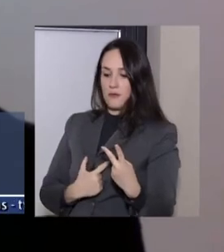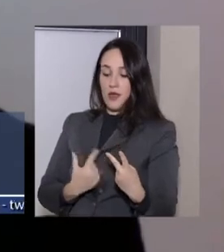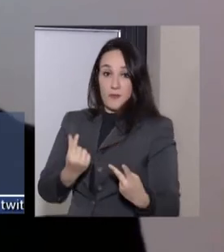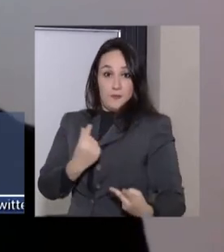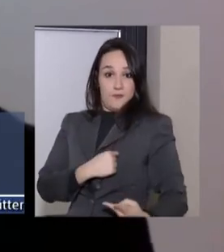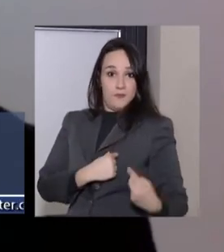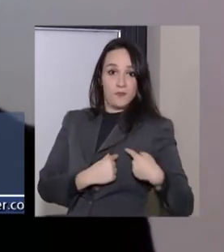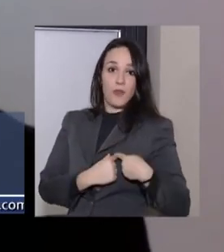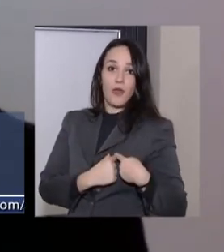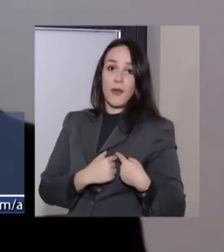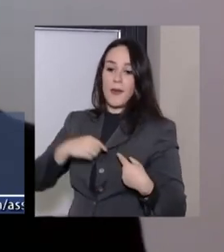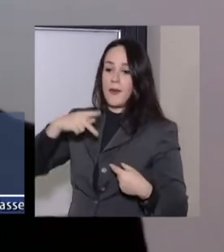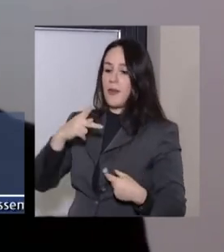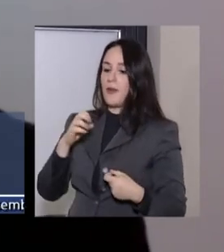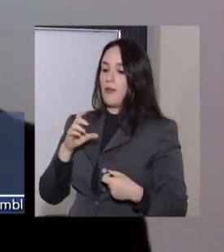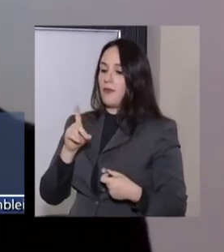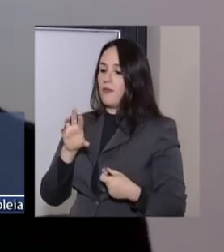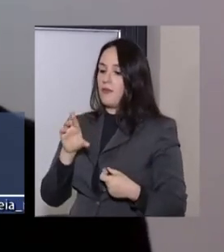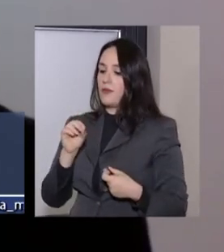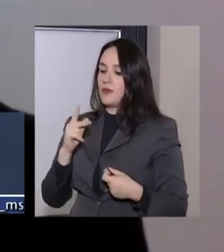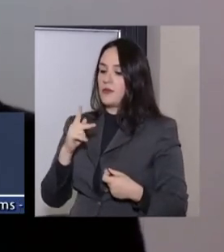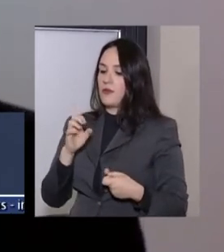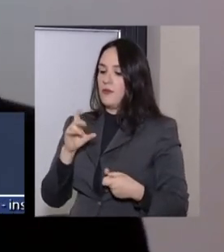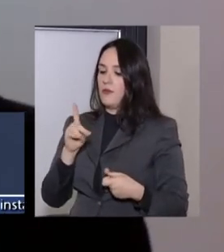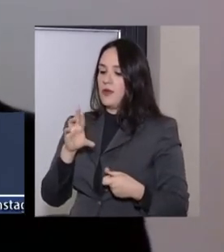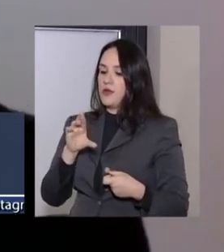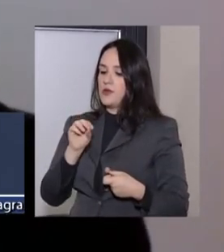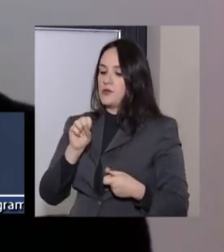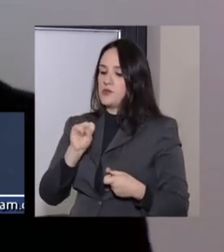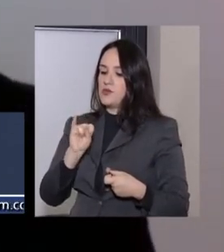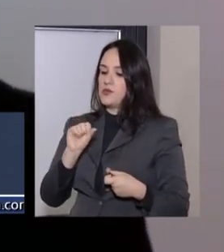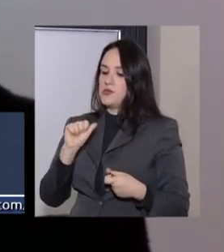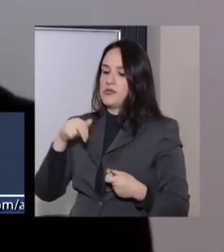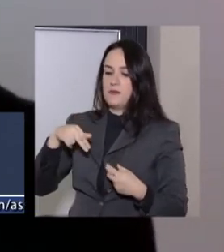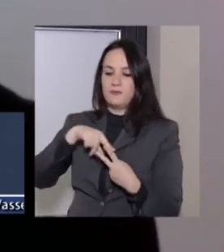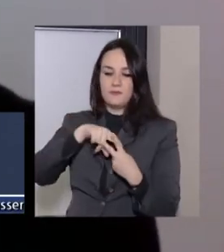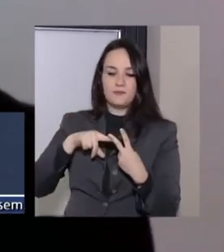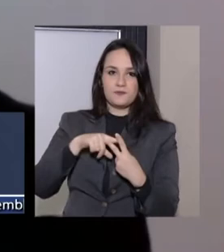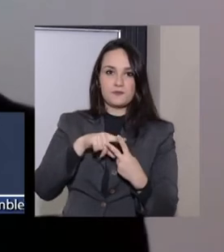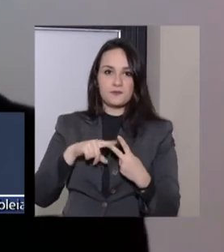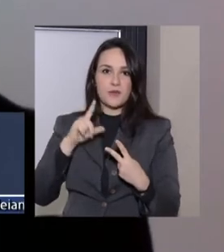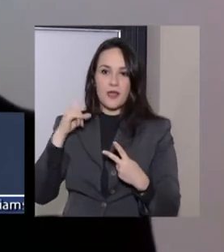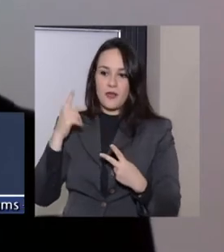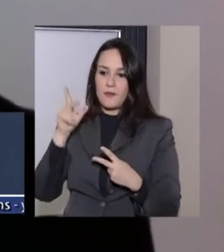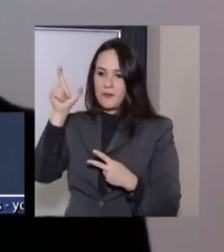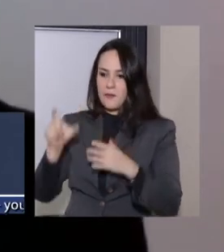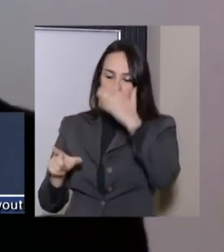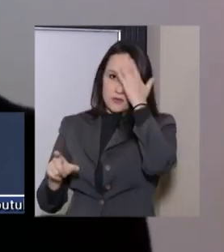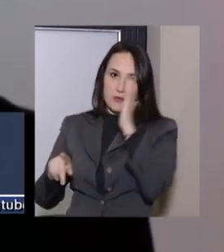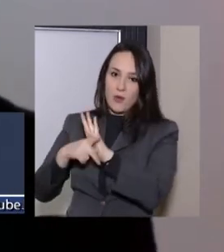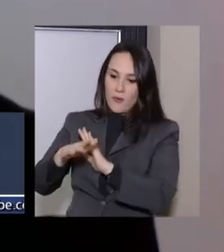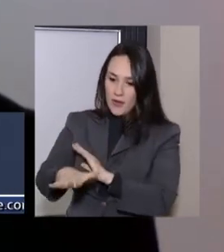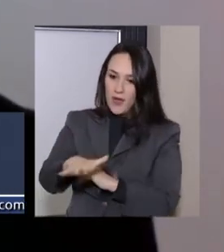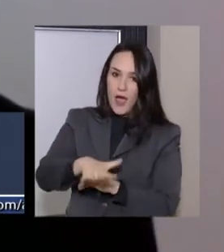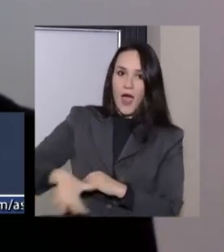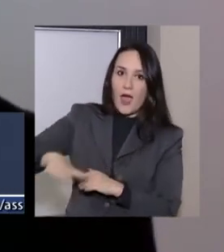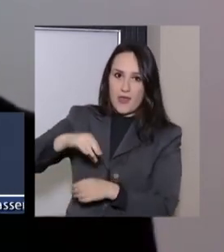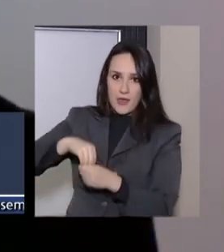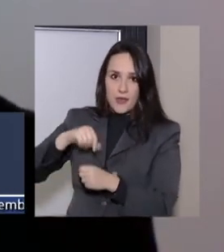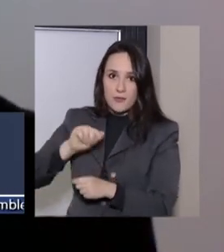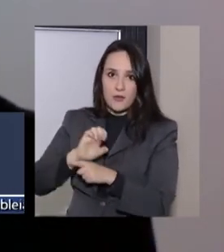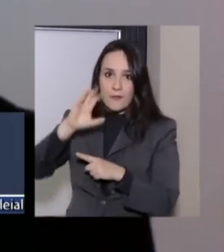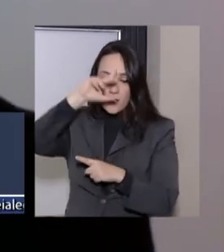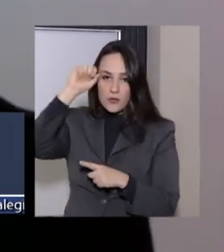Pedrocian, que retrata uma personalidade, né, local que tanto fez pelo Brasil e pela